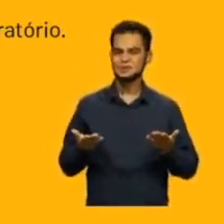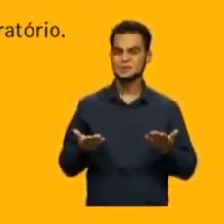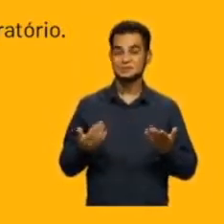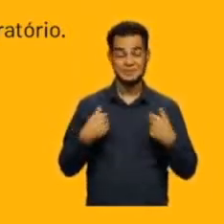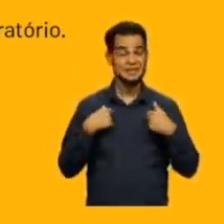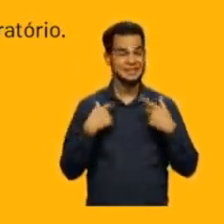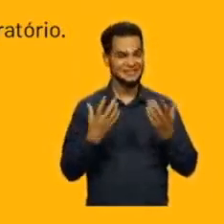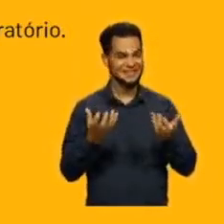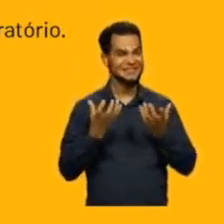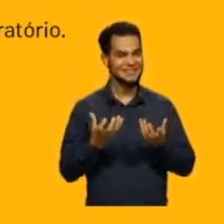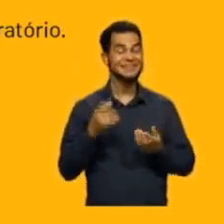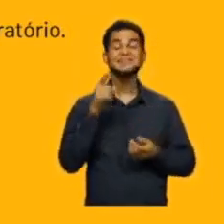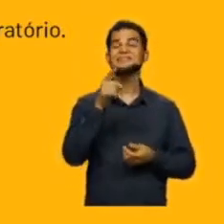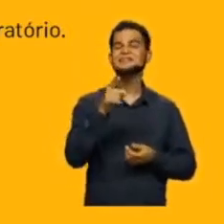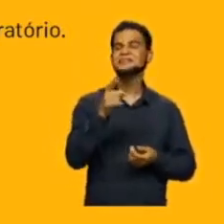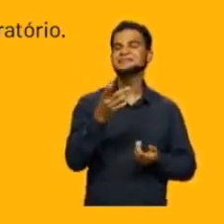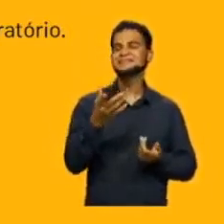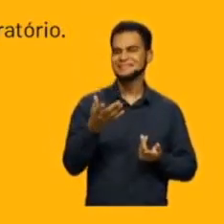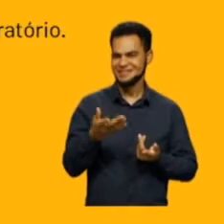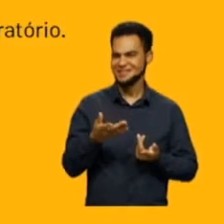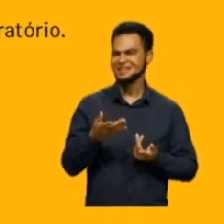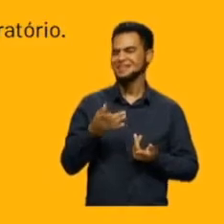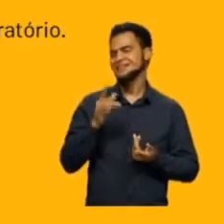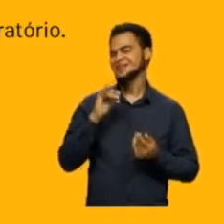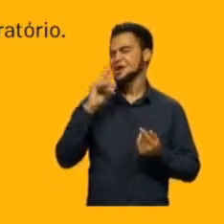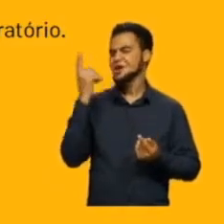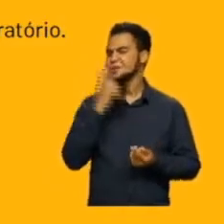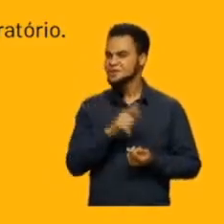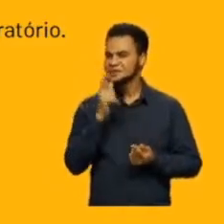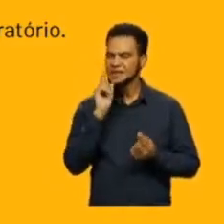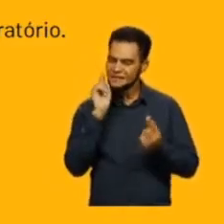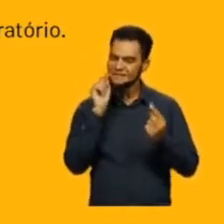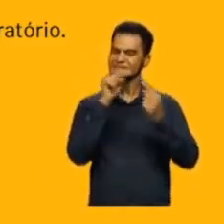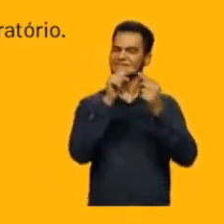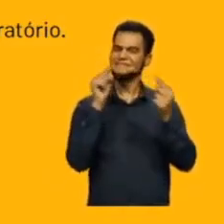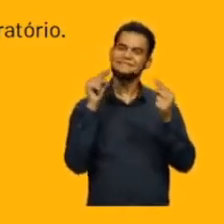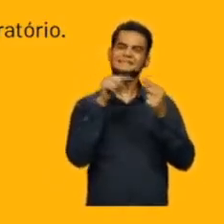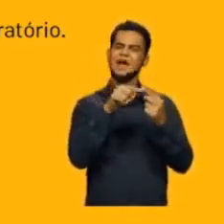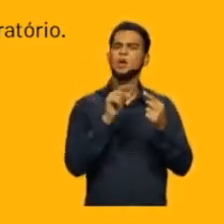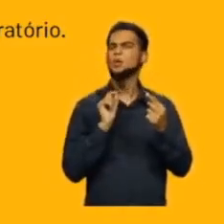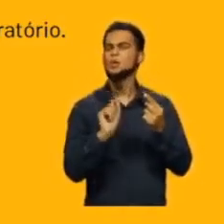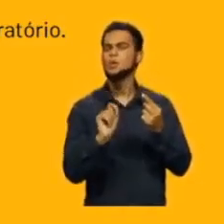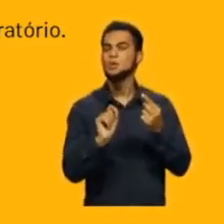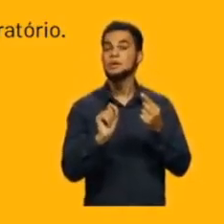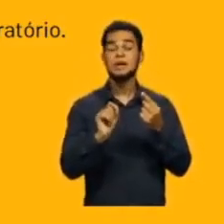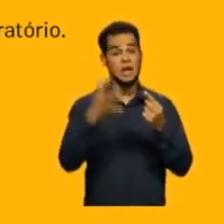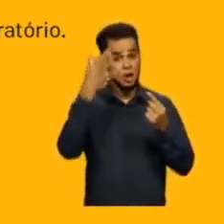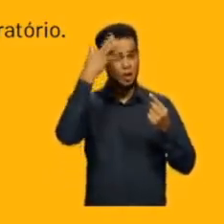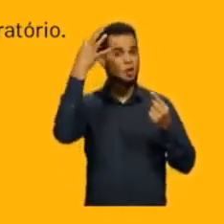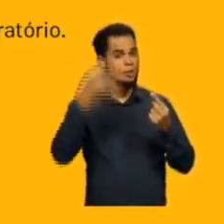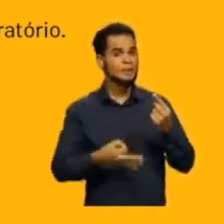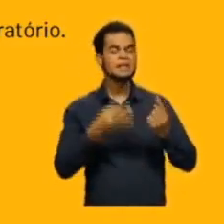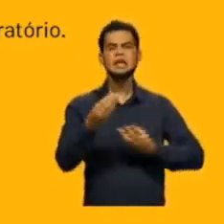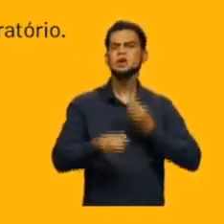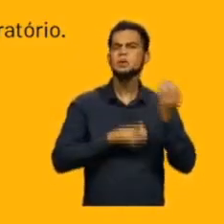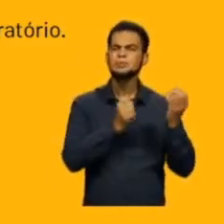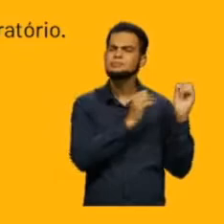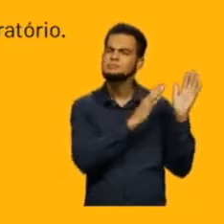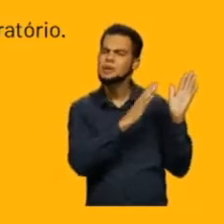quero que você adquira alguns objetivos aí com essa aula, que é o de compreender como ocorre o processo de